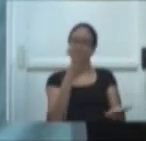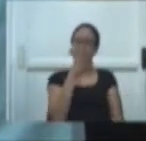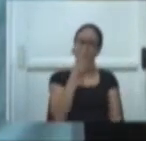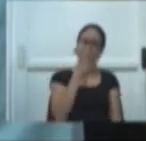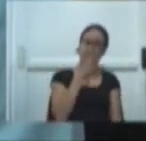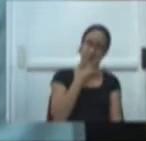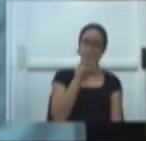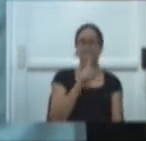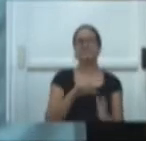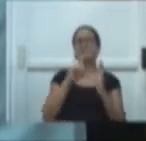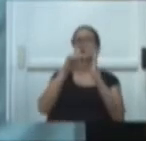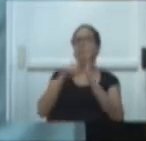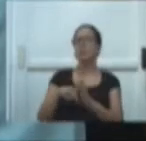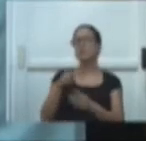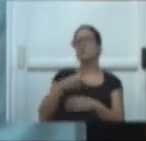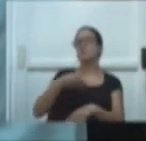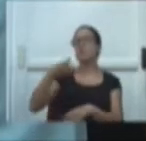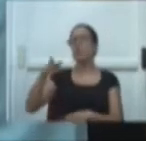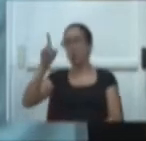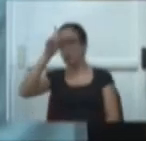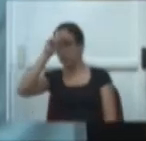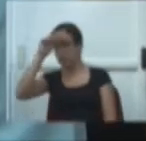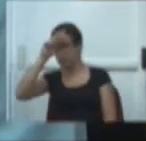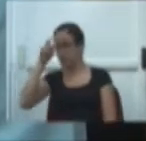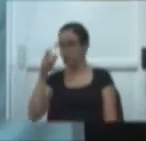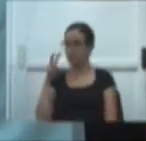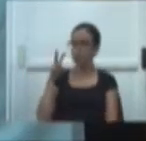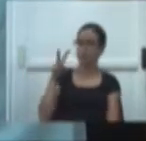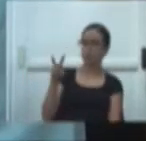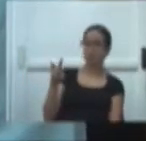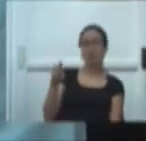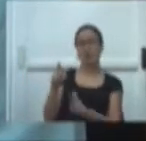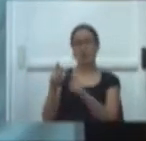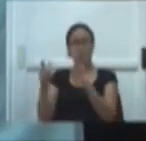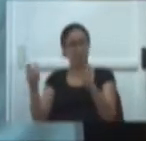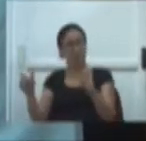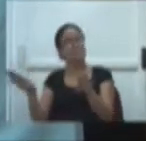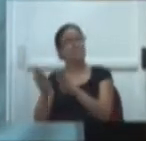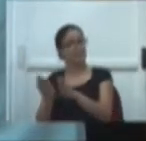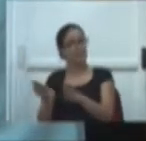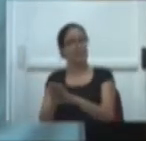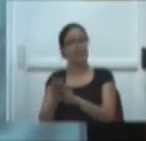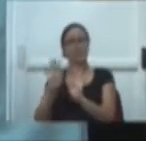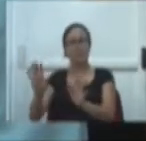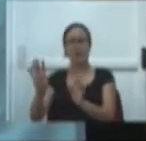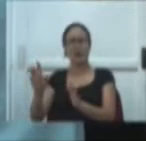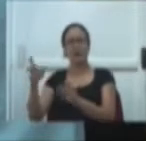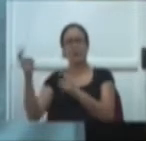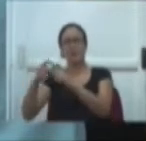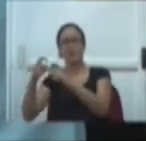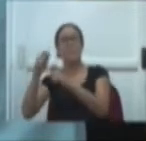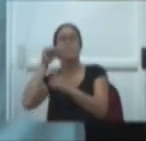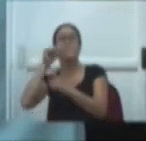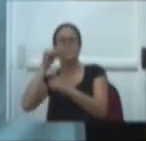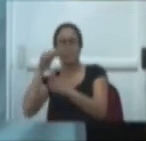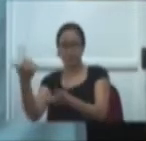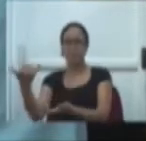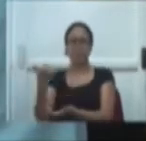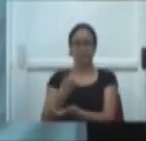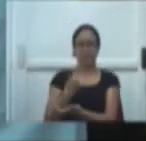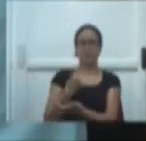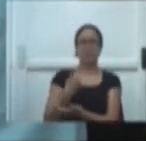por uma médica. E ela disse duas coisas que marcou a mim e tenho certeza que é o Jun